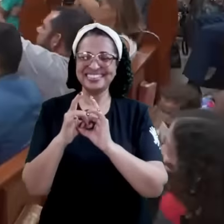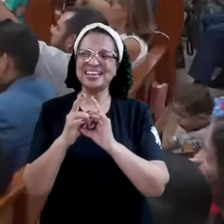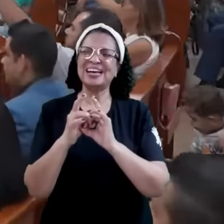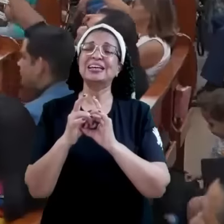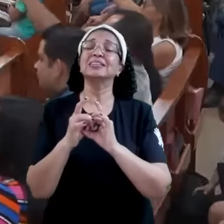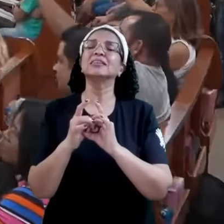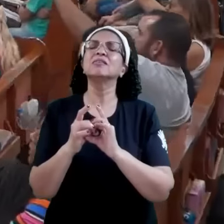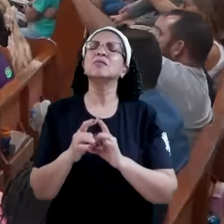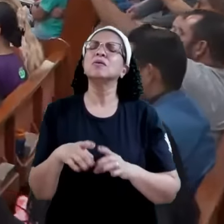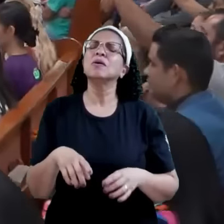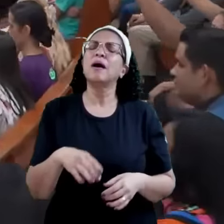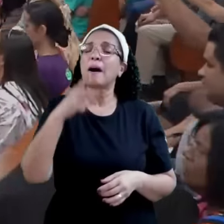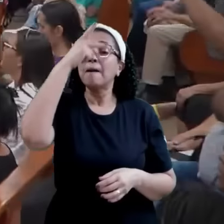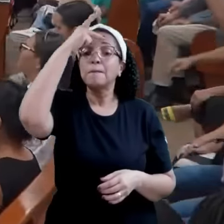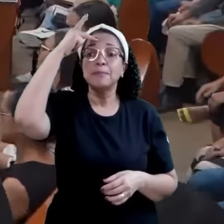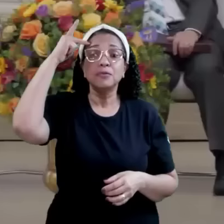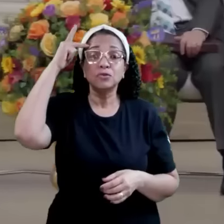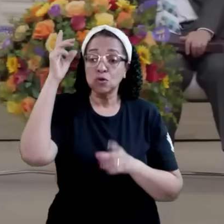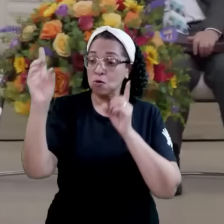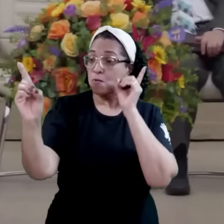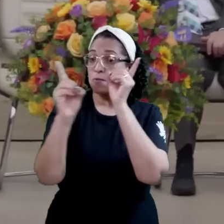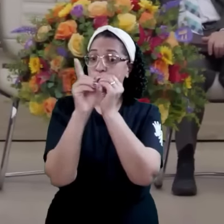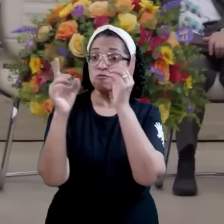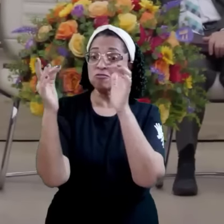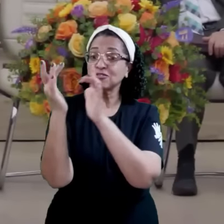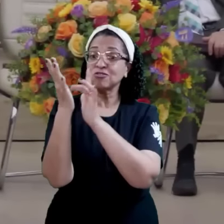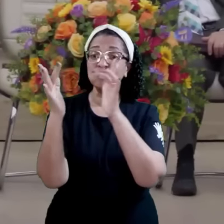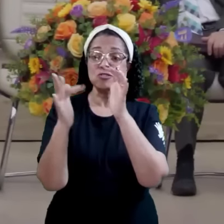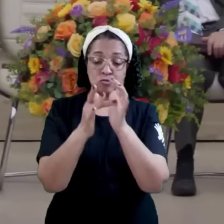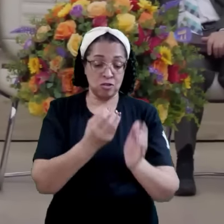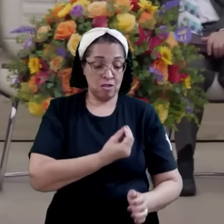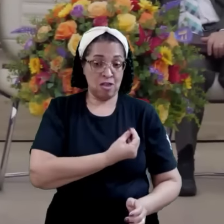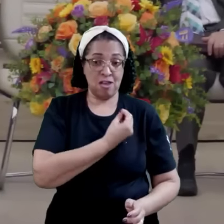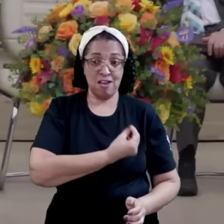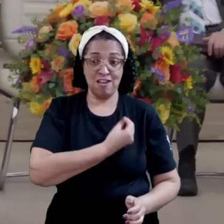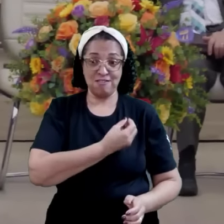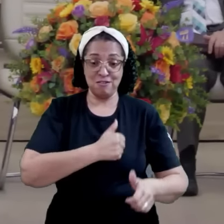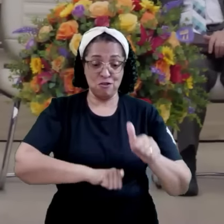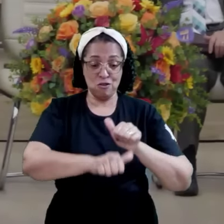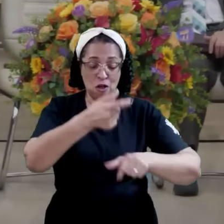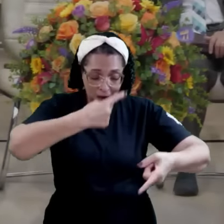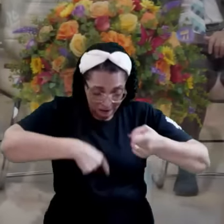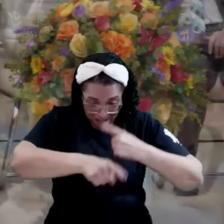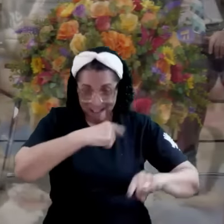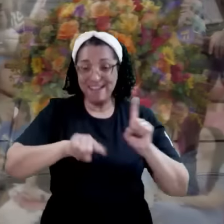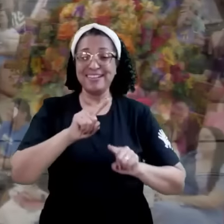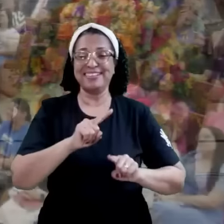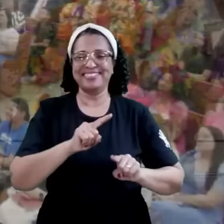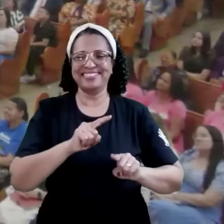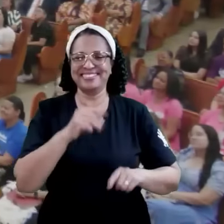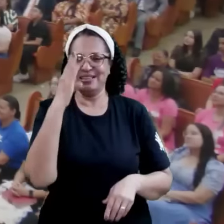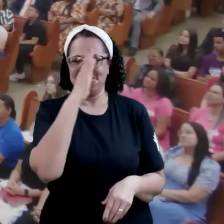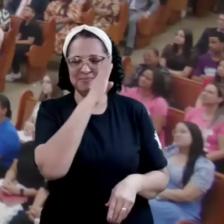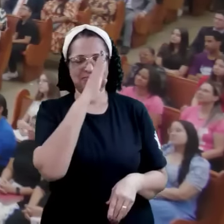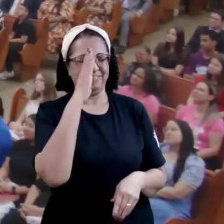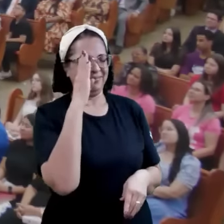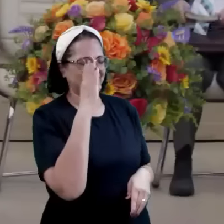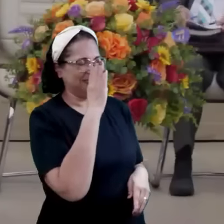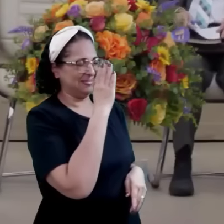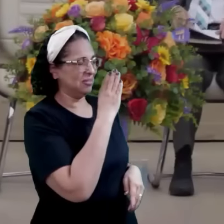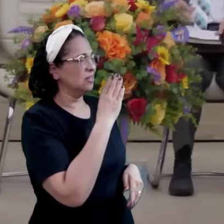te faça o texto diz assim mestre que eu torne a ter vista não teve